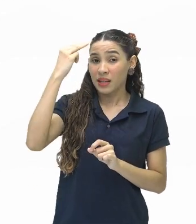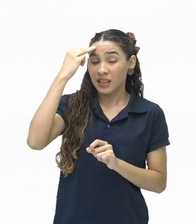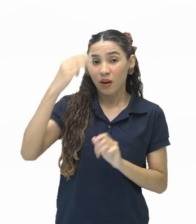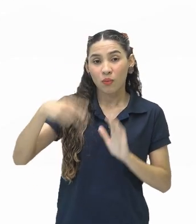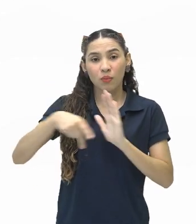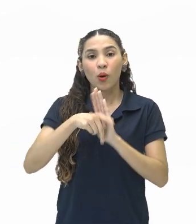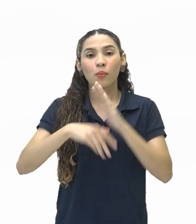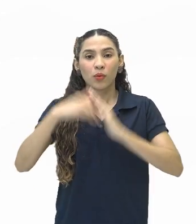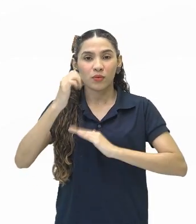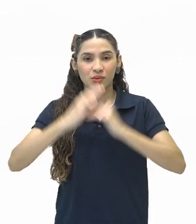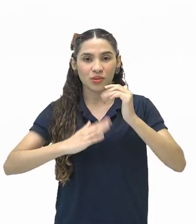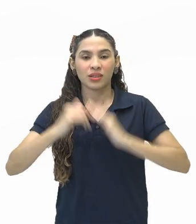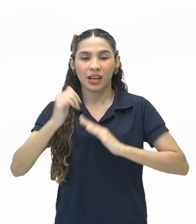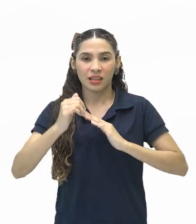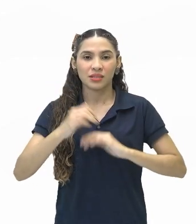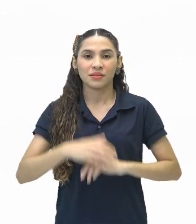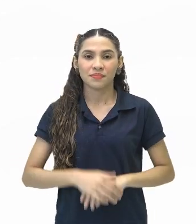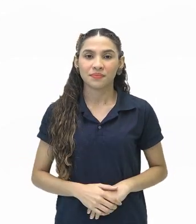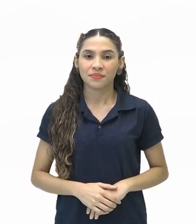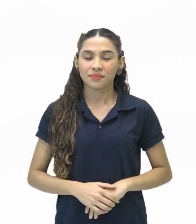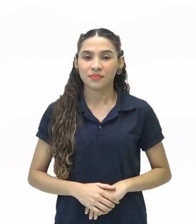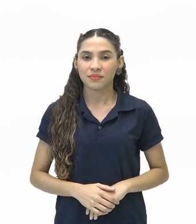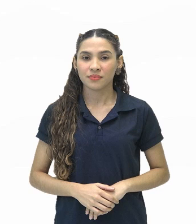dos profissionais afetados.